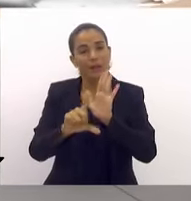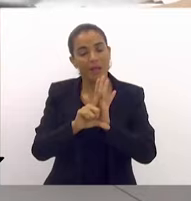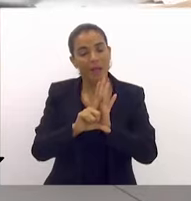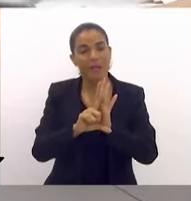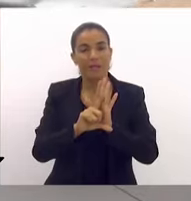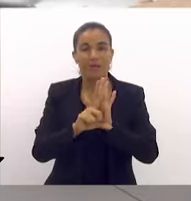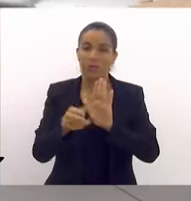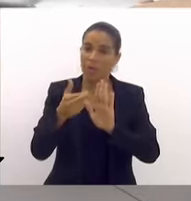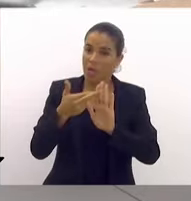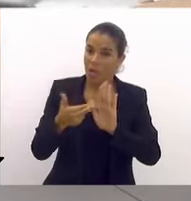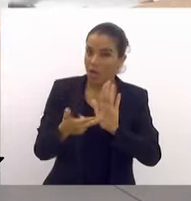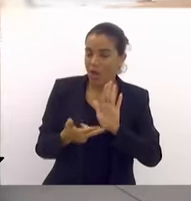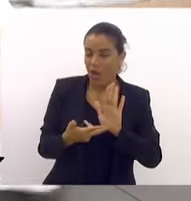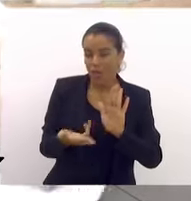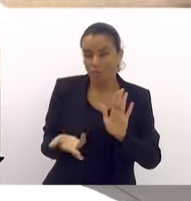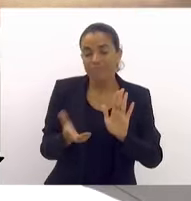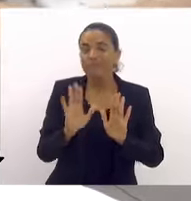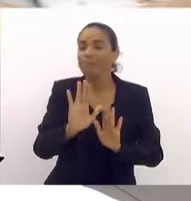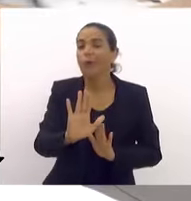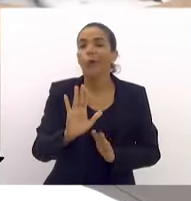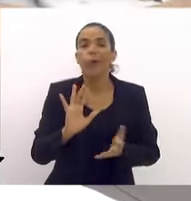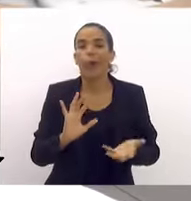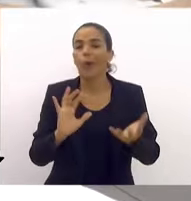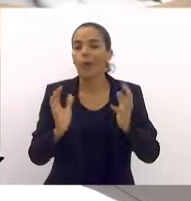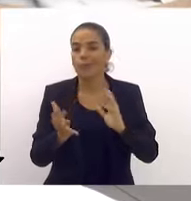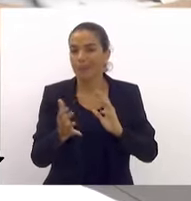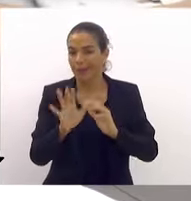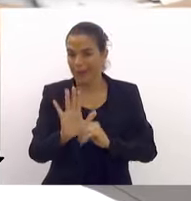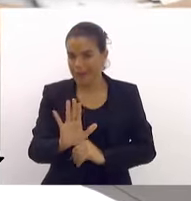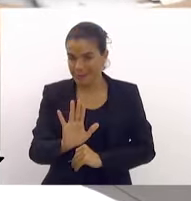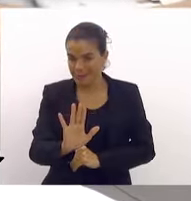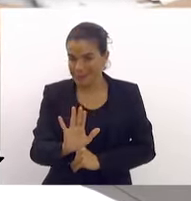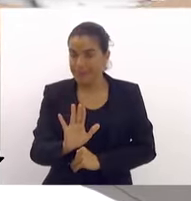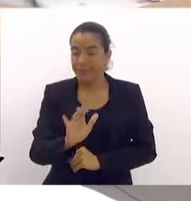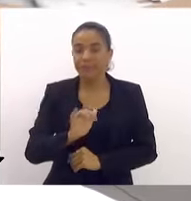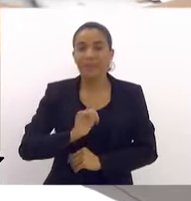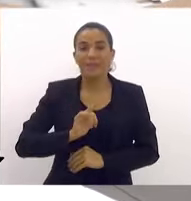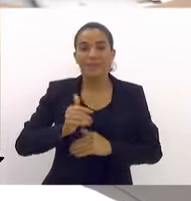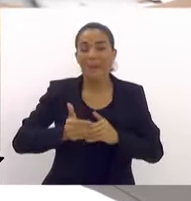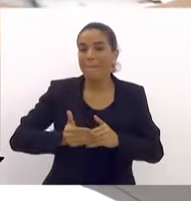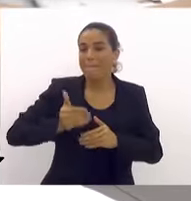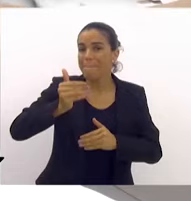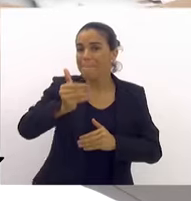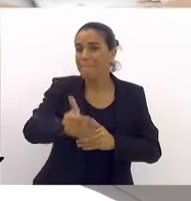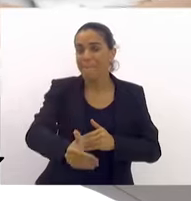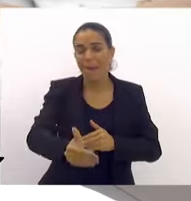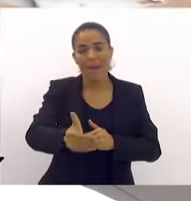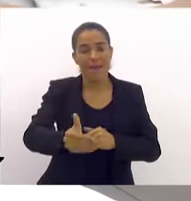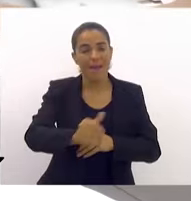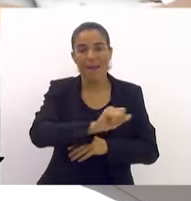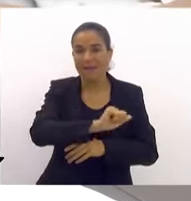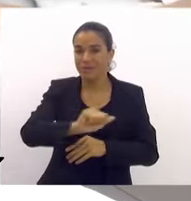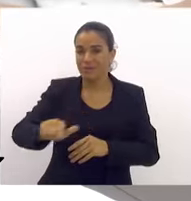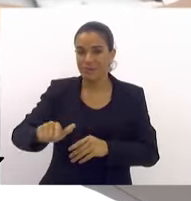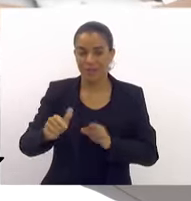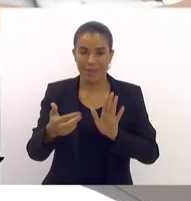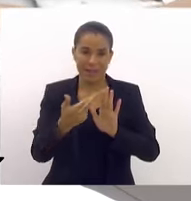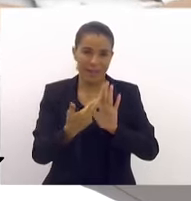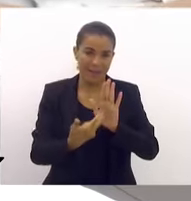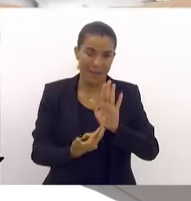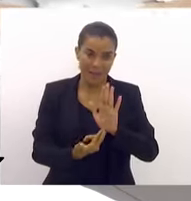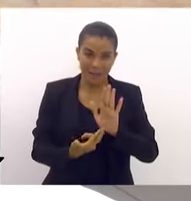norma. Perfeito. Isso, mas o que acontece que aqui está vai muito além da nossa norma. Vou dar um